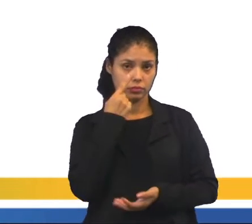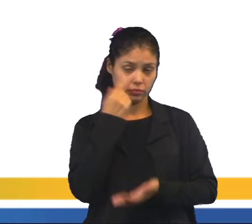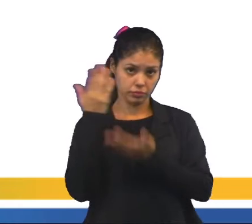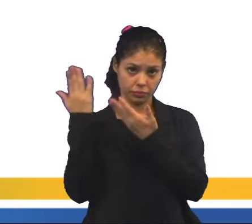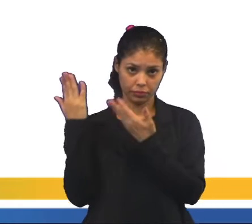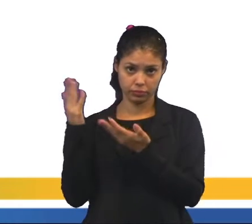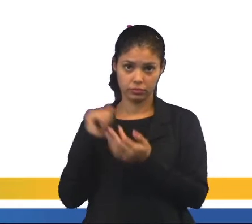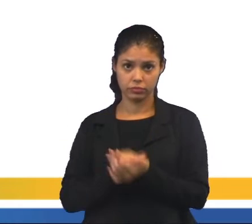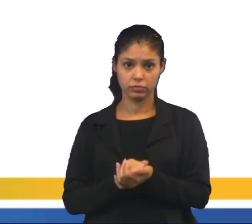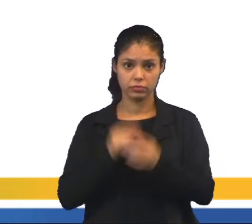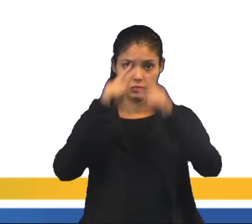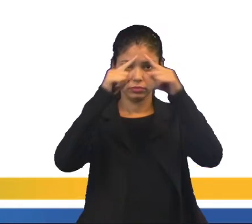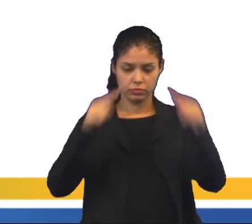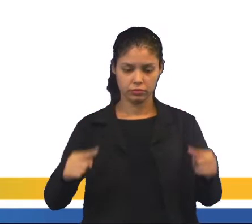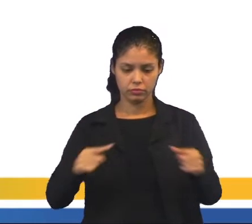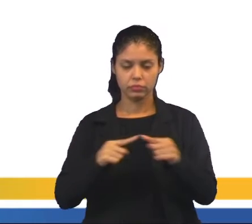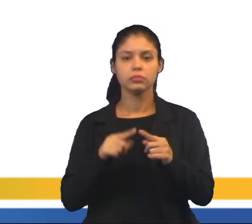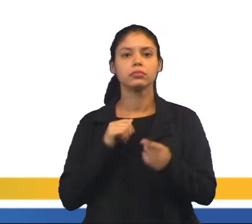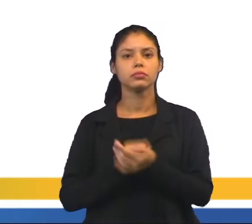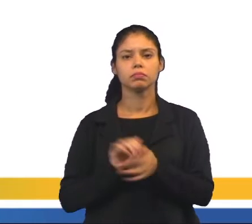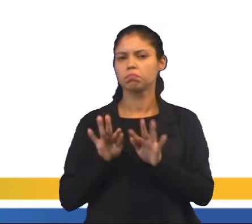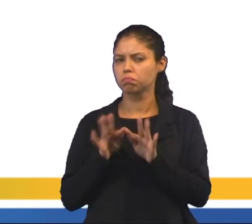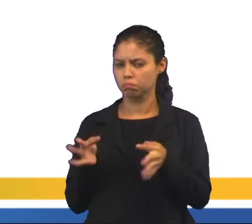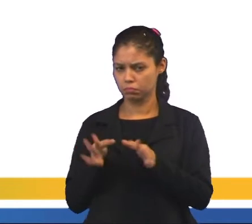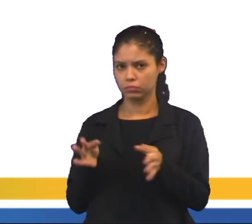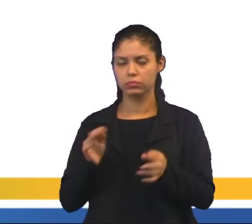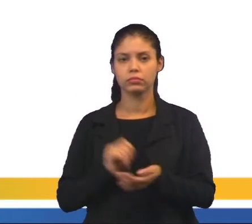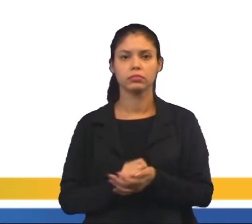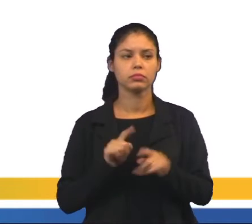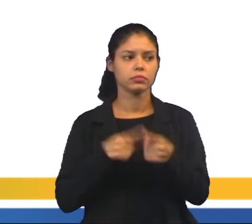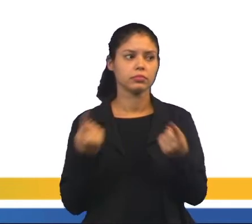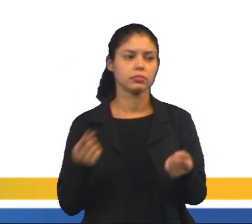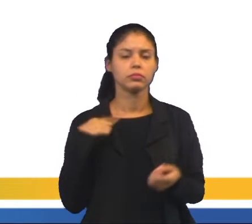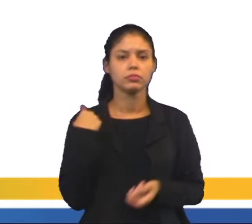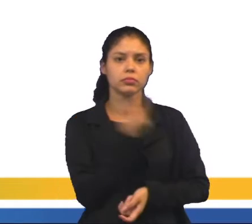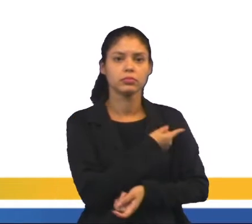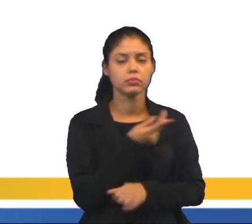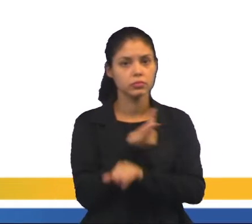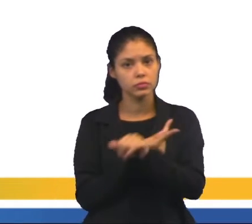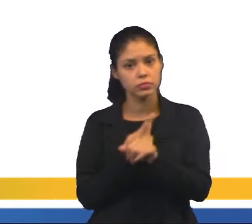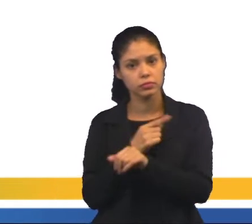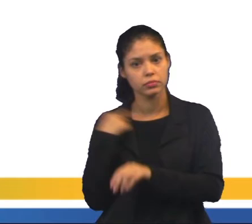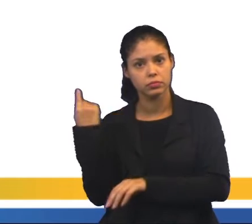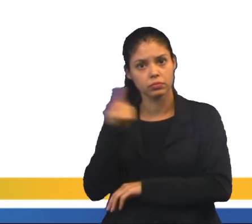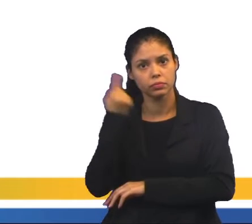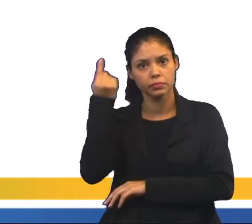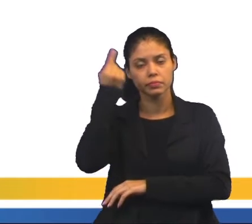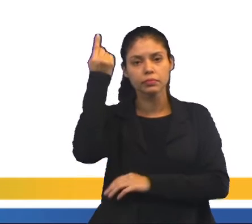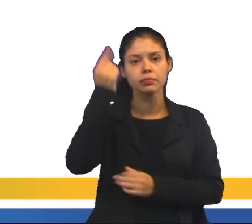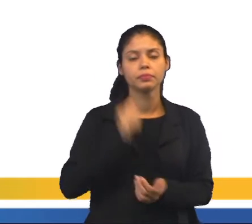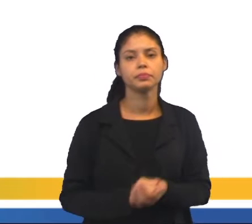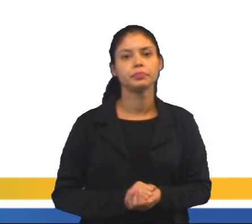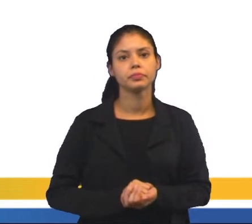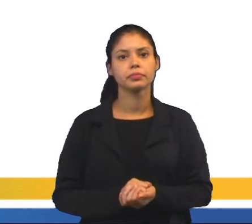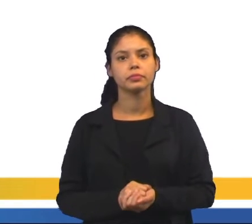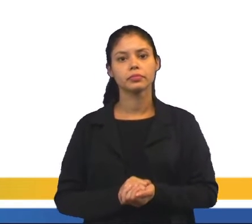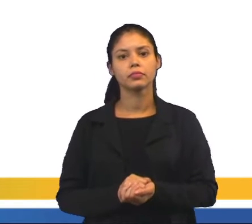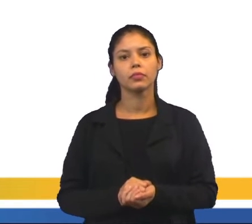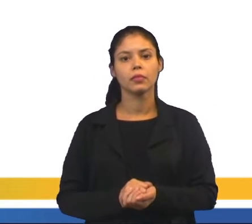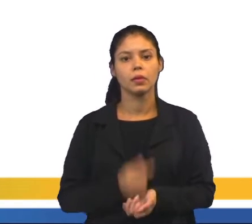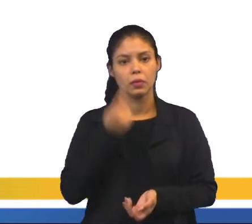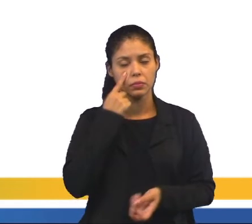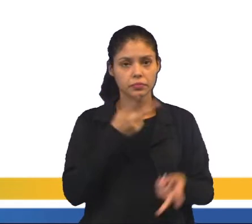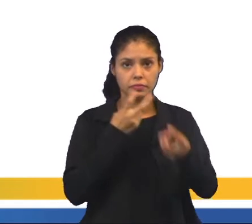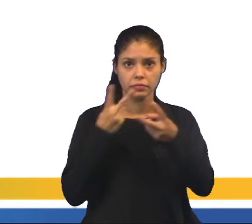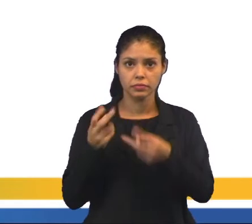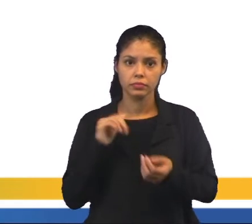pessoal, que esse triângulo aí, ele é bem simples. Porém, nós vamos procurar a altura, tá?